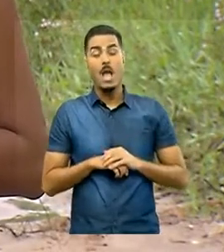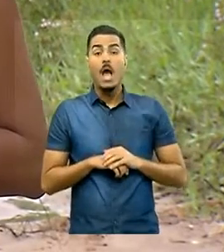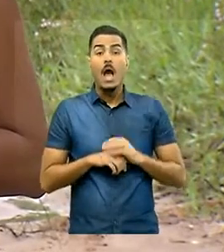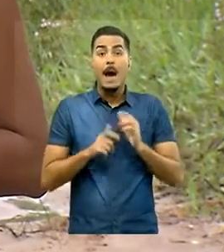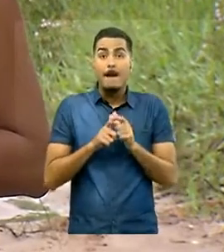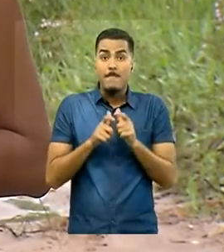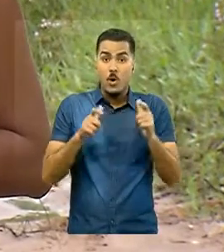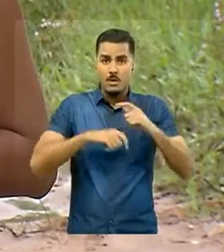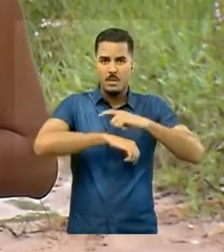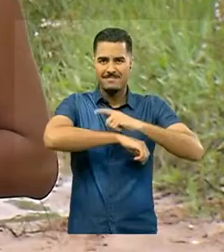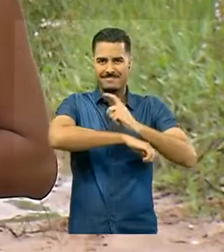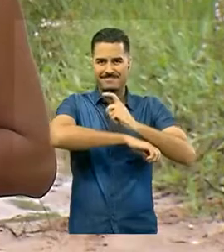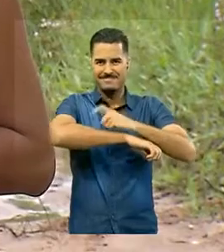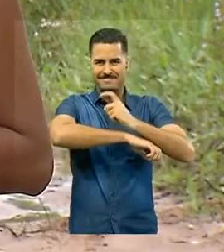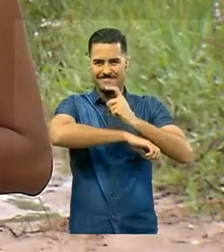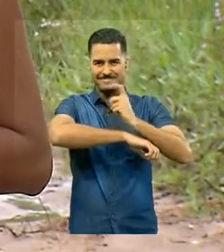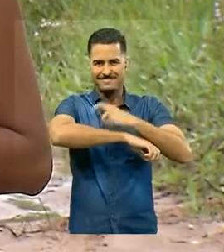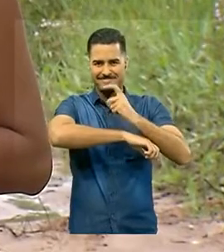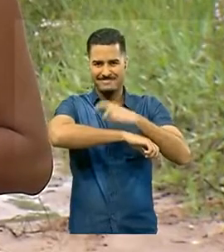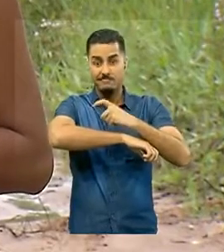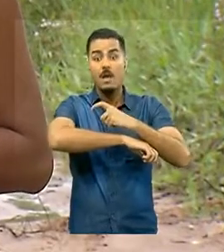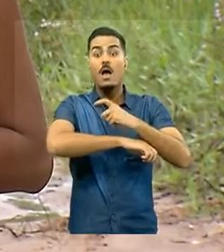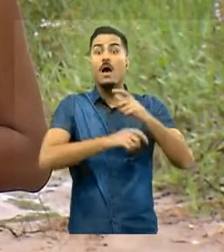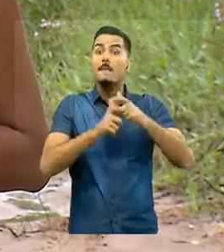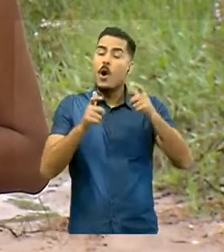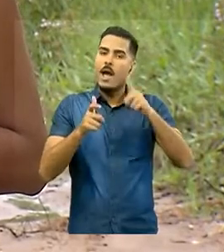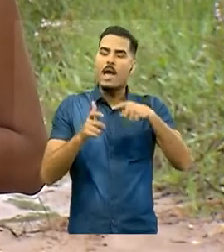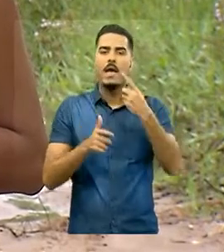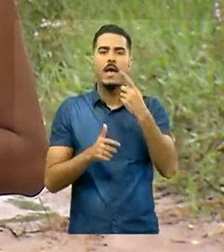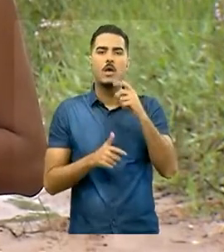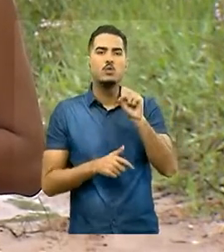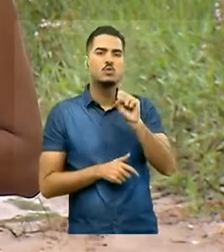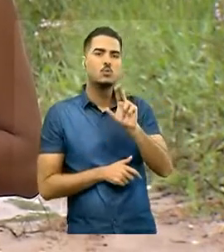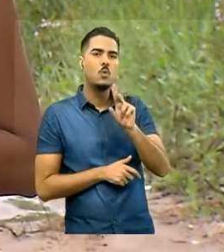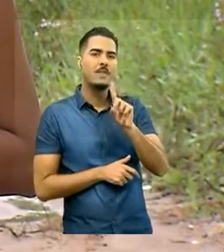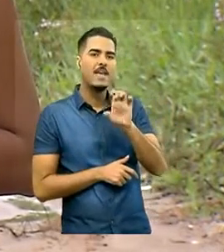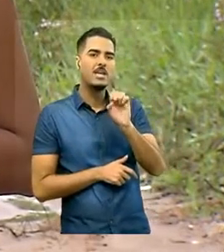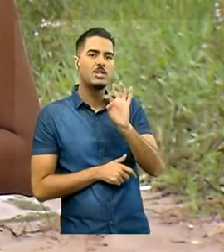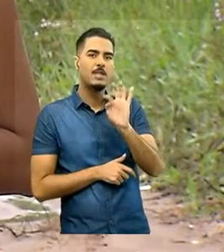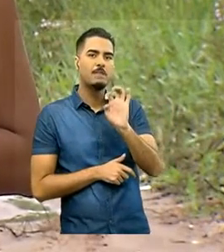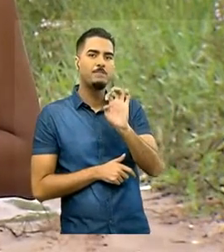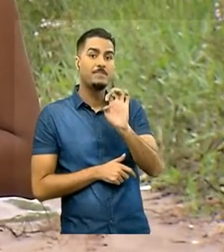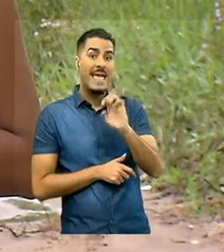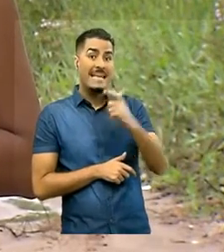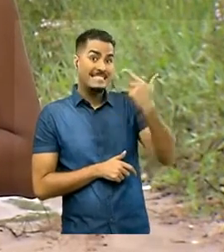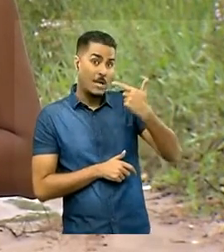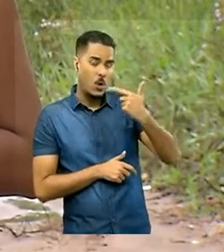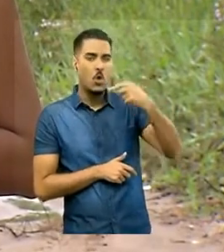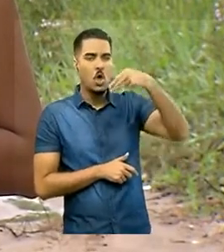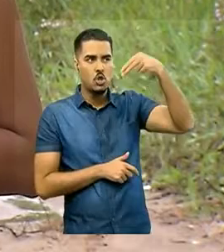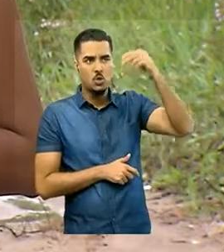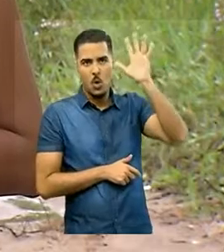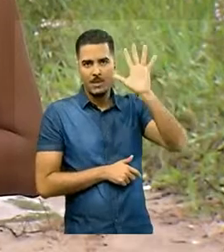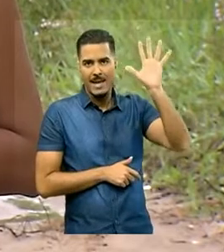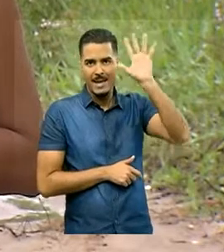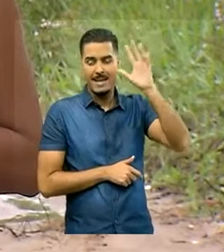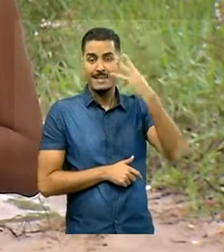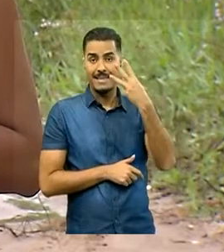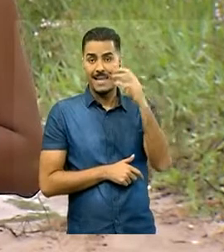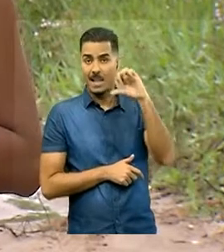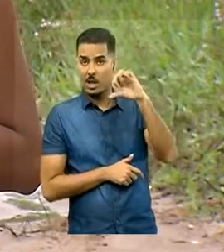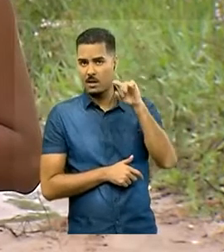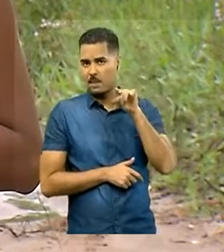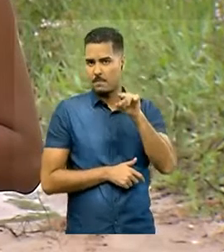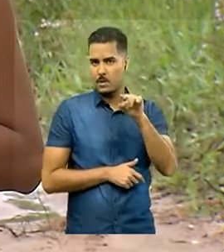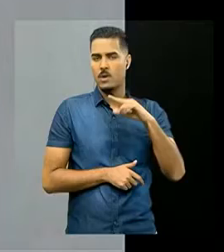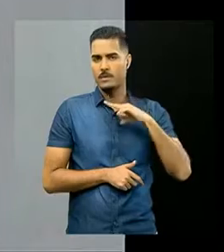maioria, 40 mil, foram registrados na região sudeste. E o nordeste vem logo em seguida com 39